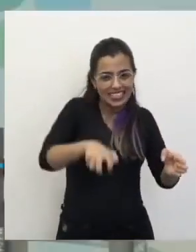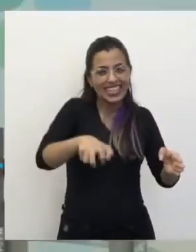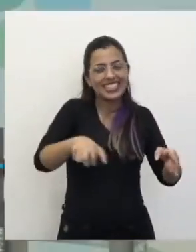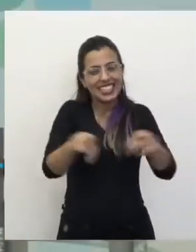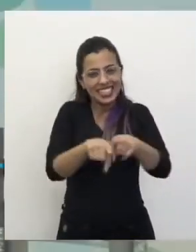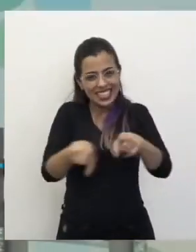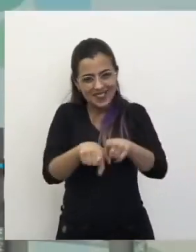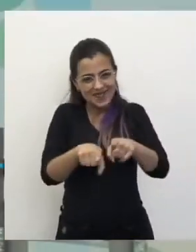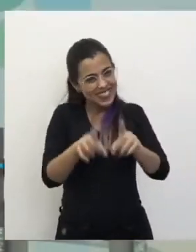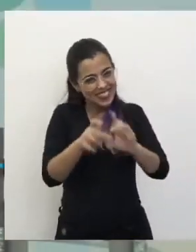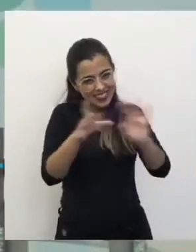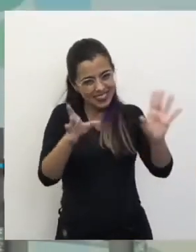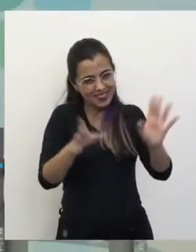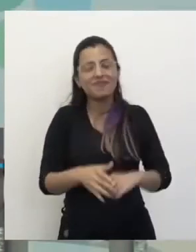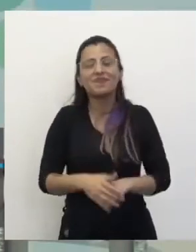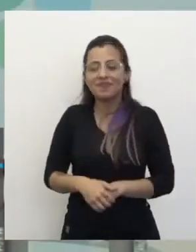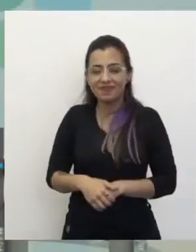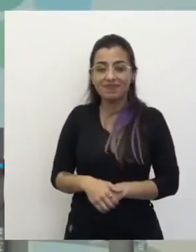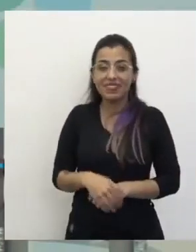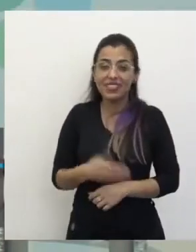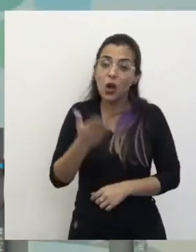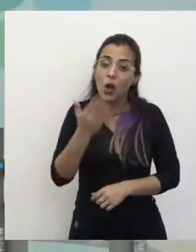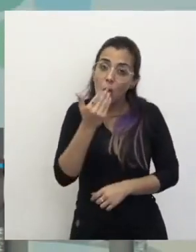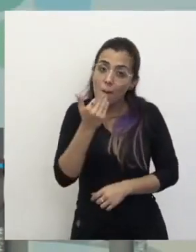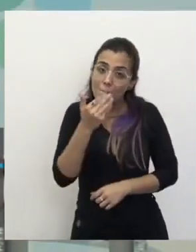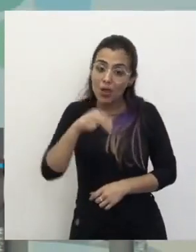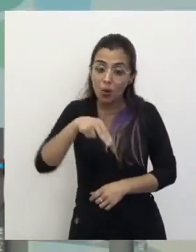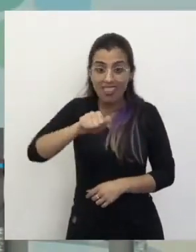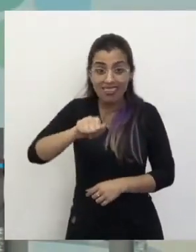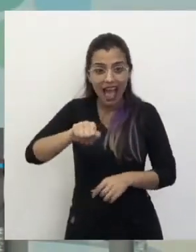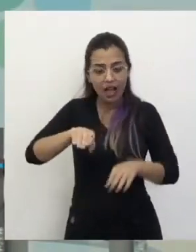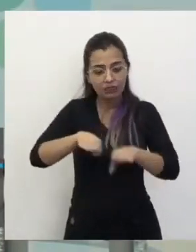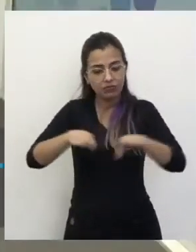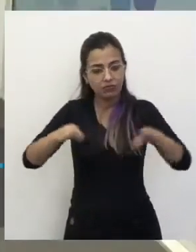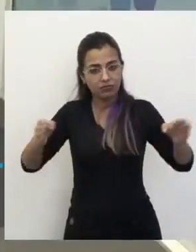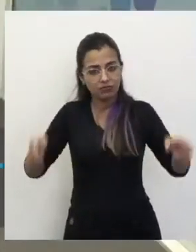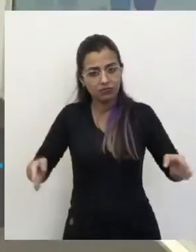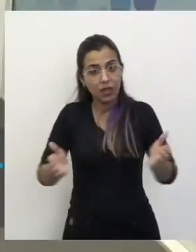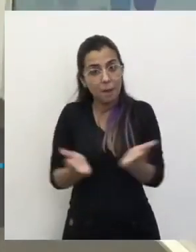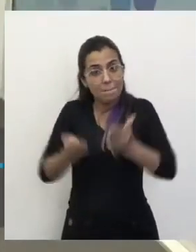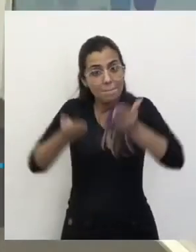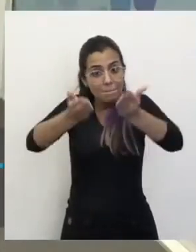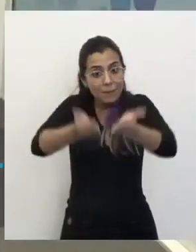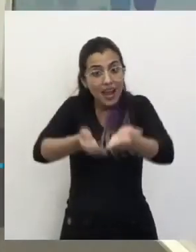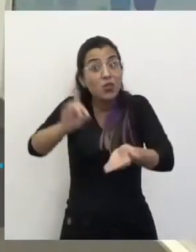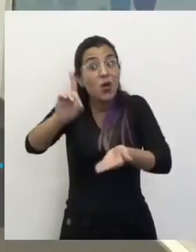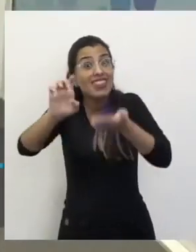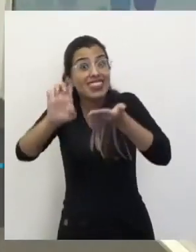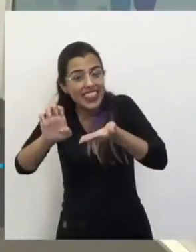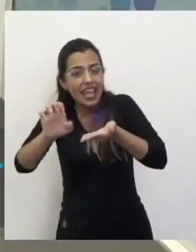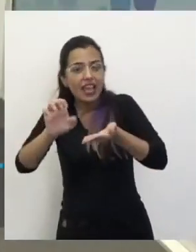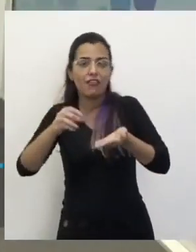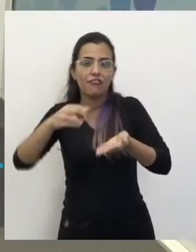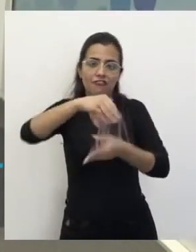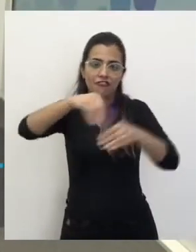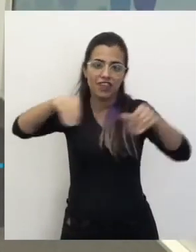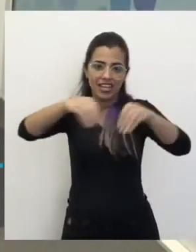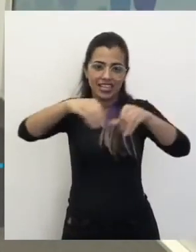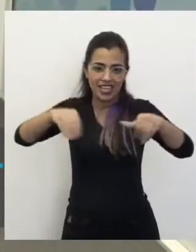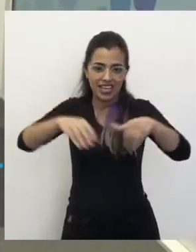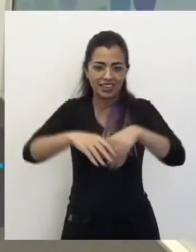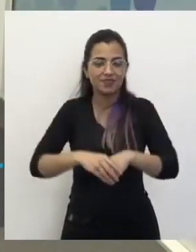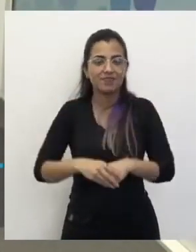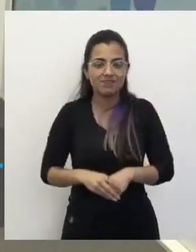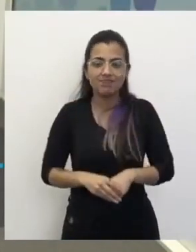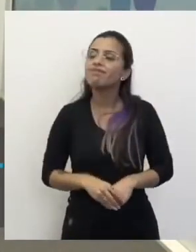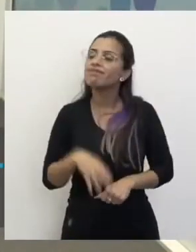na mesa um prato de farinha. A gente já sabe que é um prato de farinha. Um texto, ele constrói-se a partir de palavras, mas não aleatoriamente,